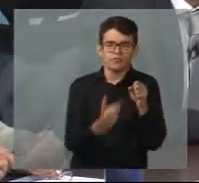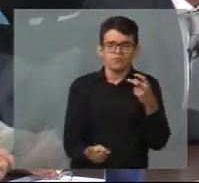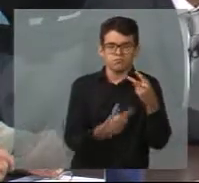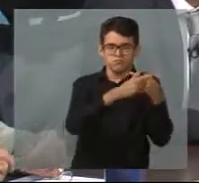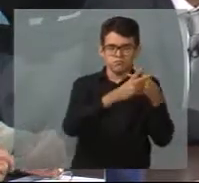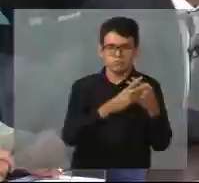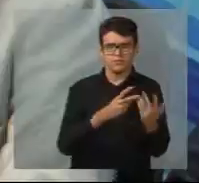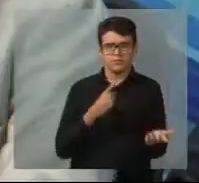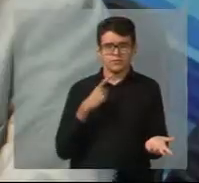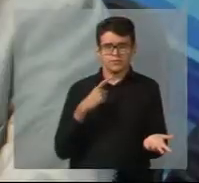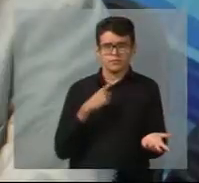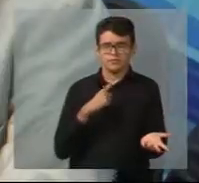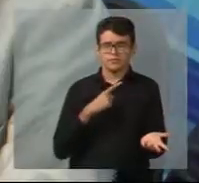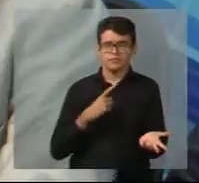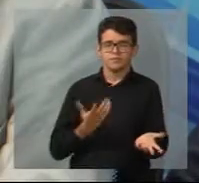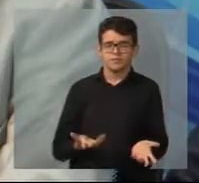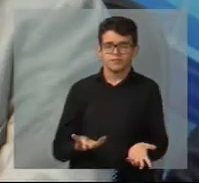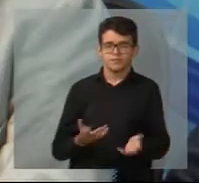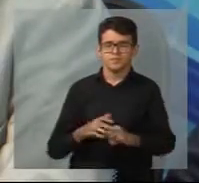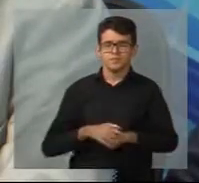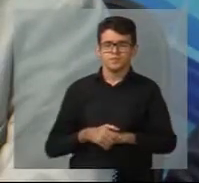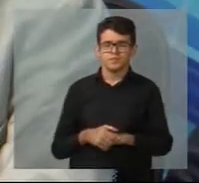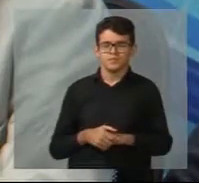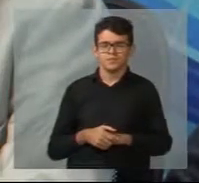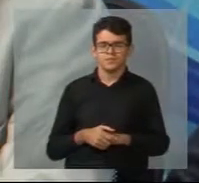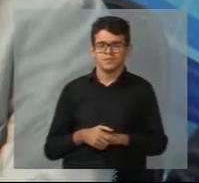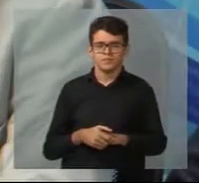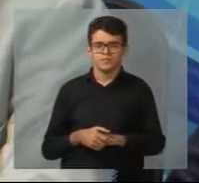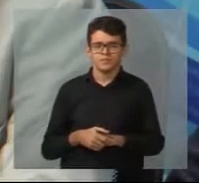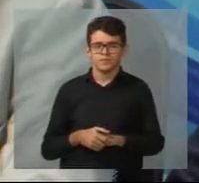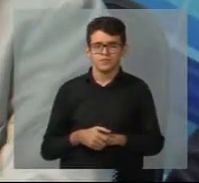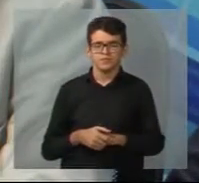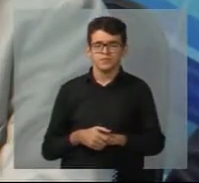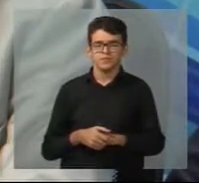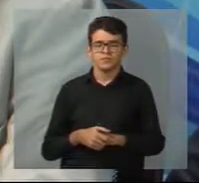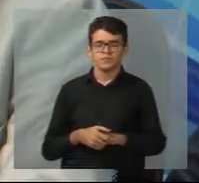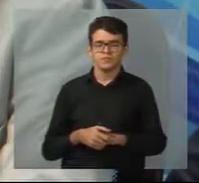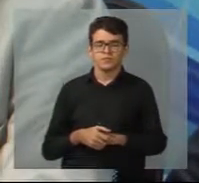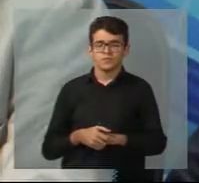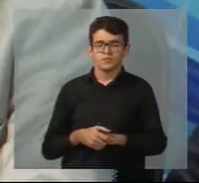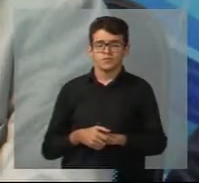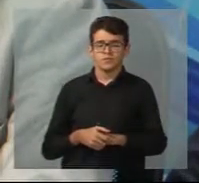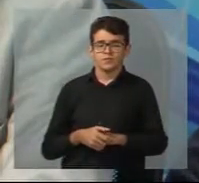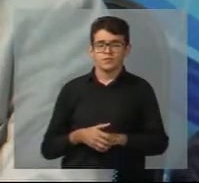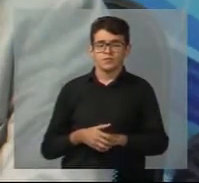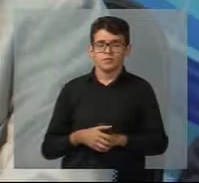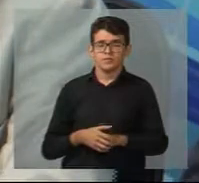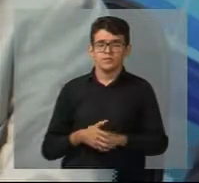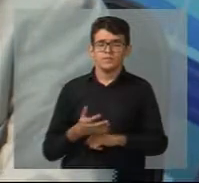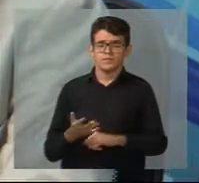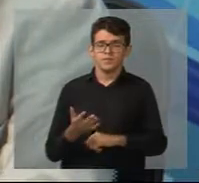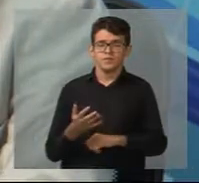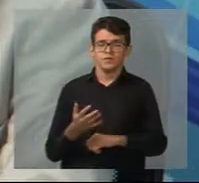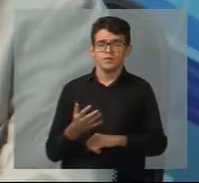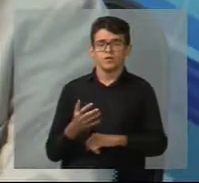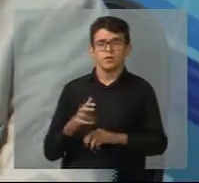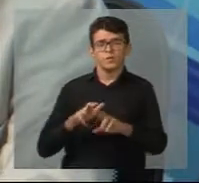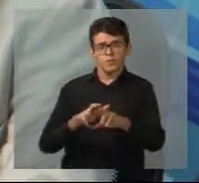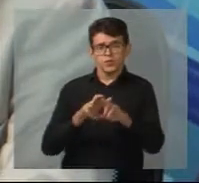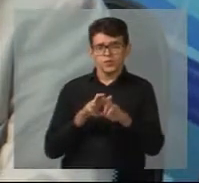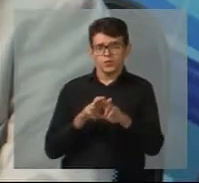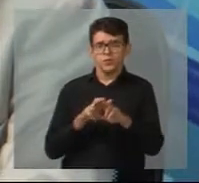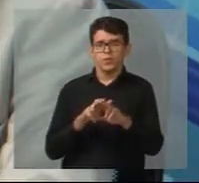sempre podem ser modificadas, porque o direito não é matemática, não é ciência exata, e é sempre possível construir uma